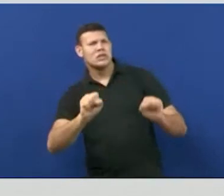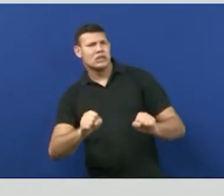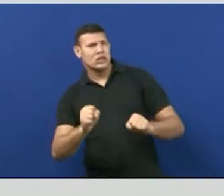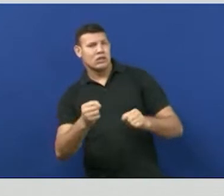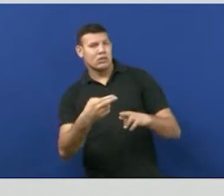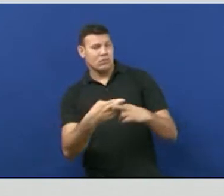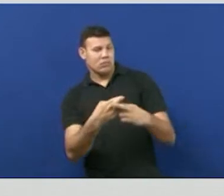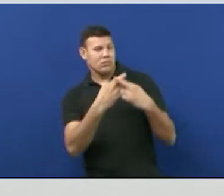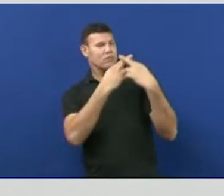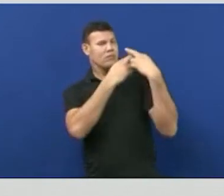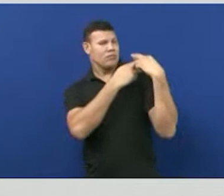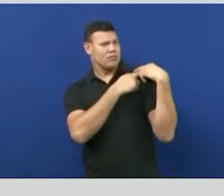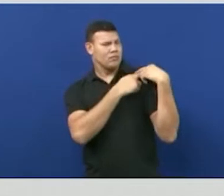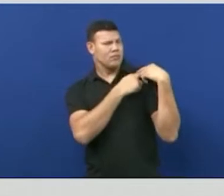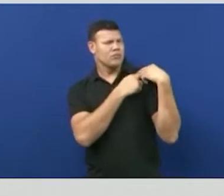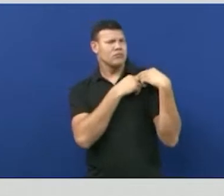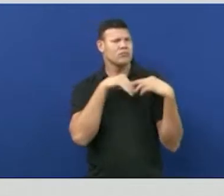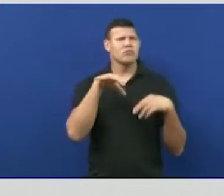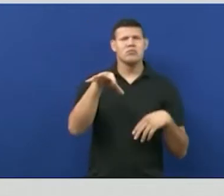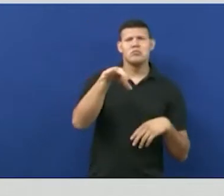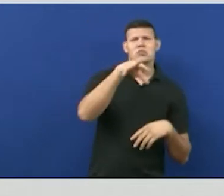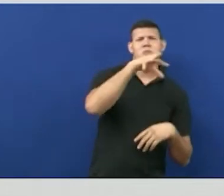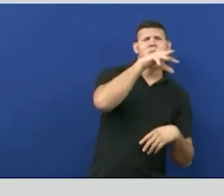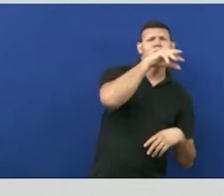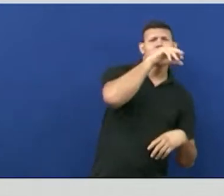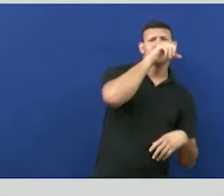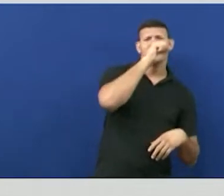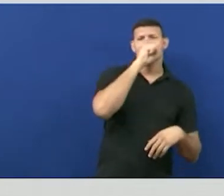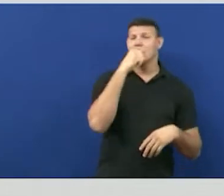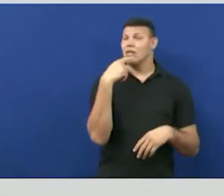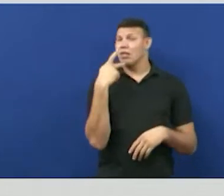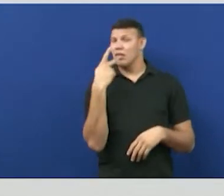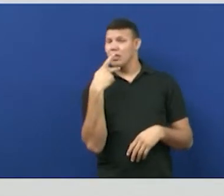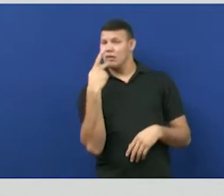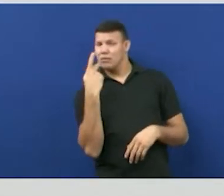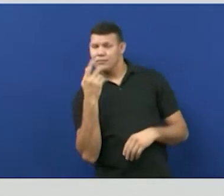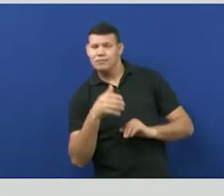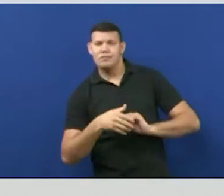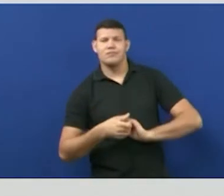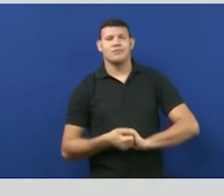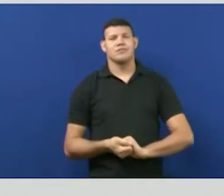responsável pela captação de odores, também da fala,